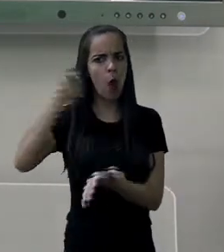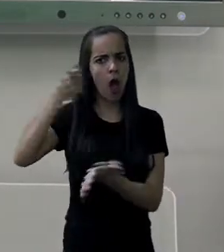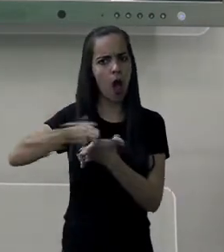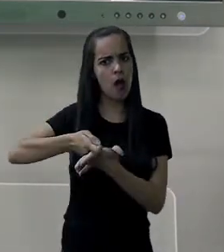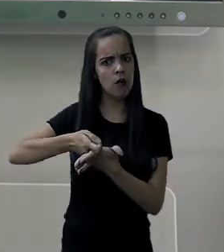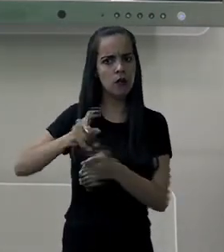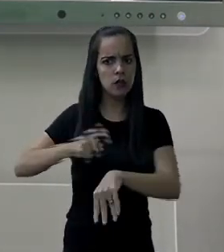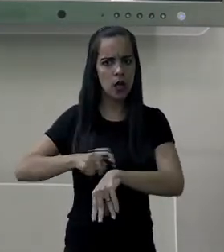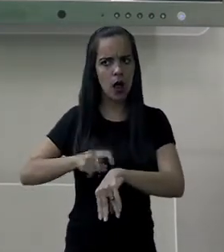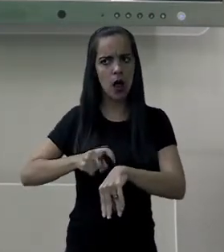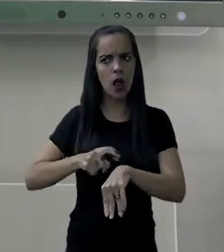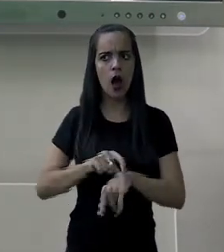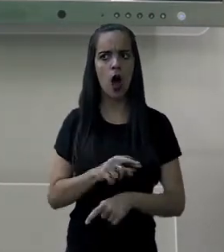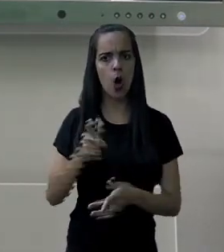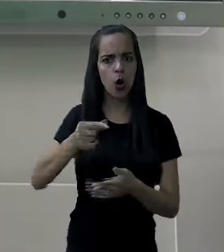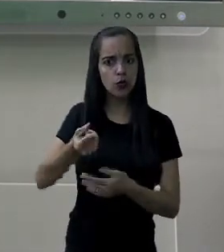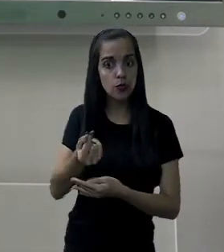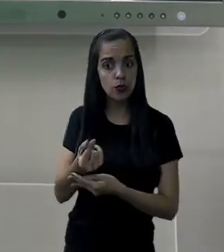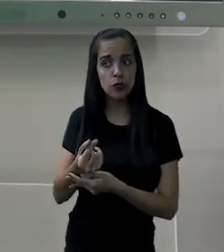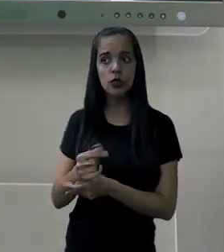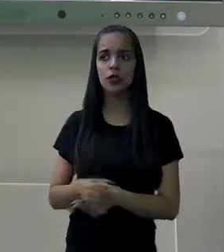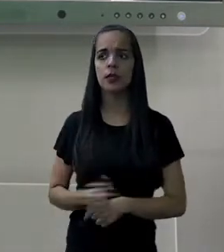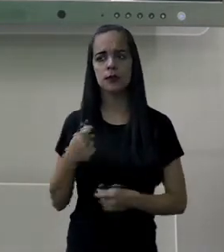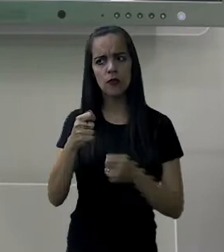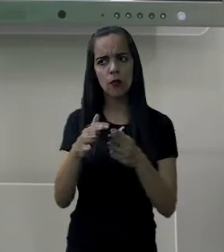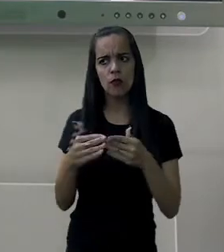no dinheiro. Então,